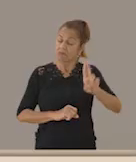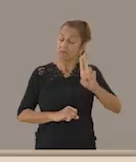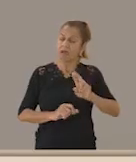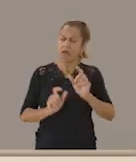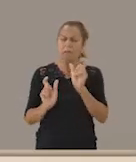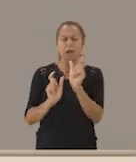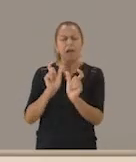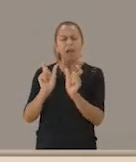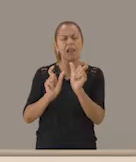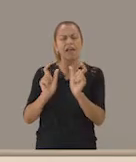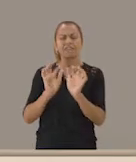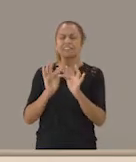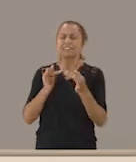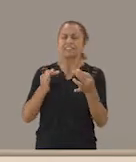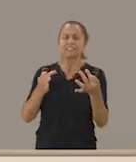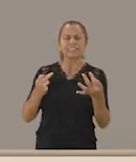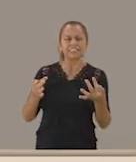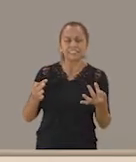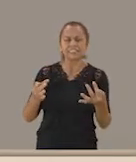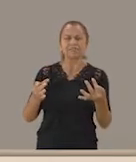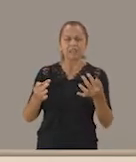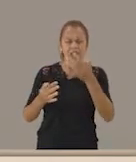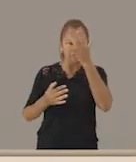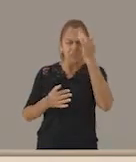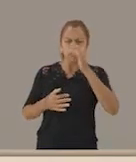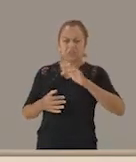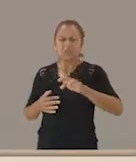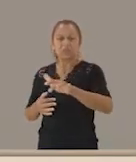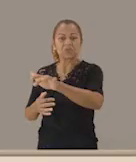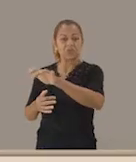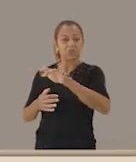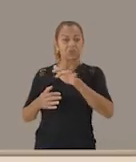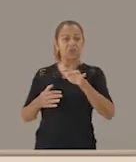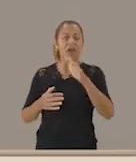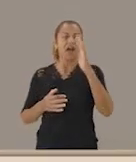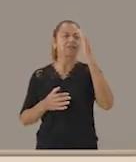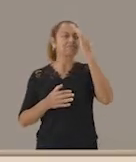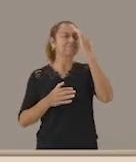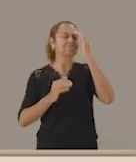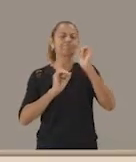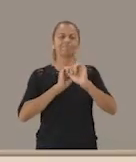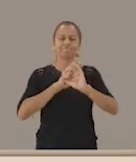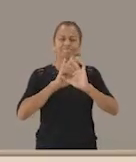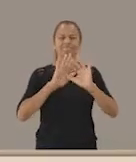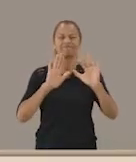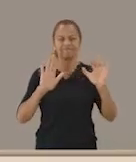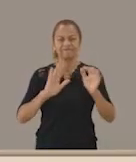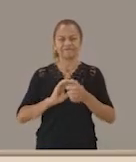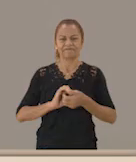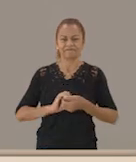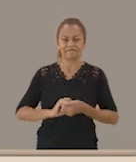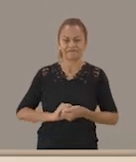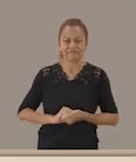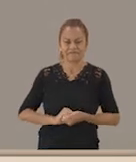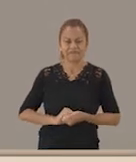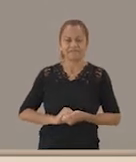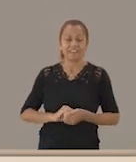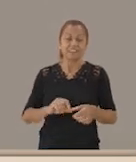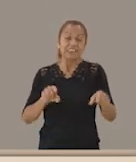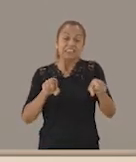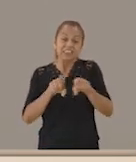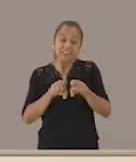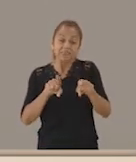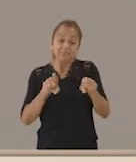simples, comum ao cotidiano, para que todos possam ter acesso e compreensão do assunto tratado. Além